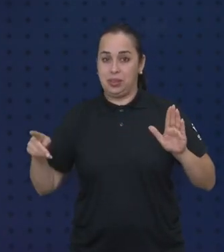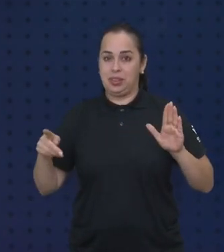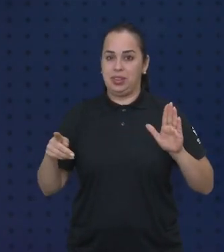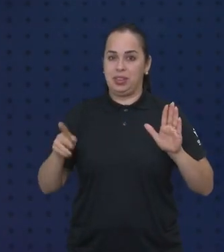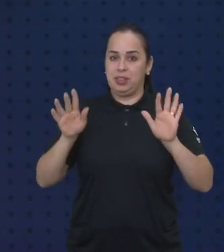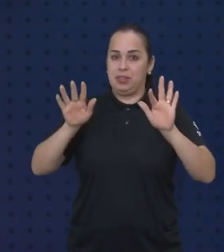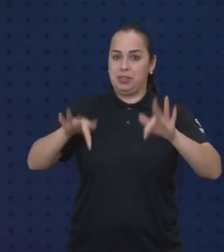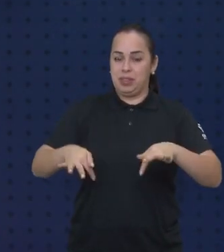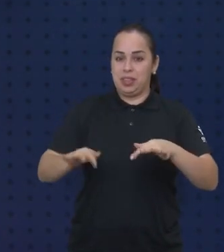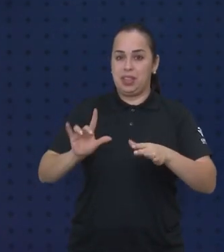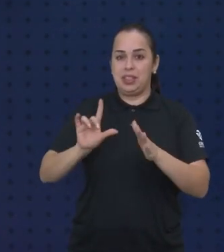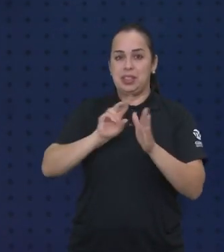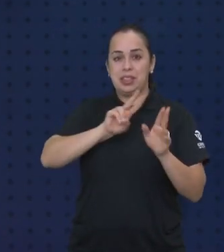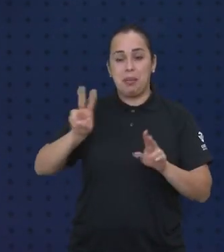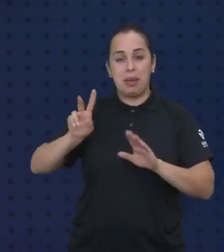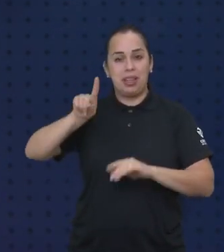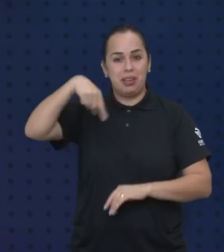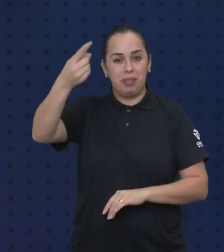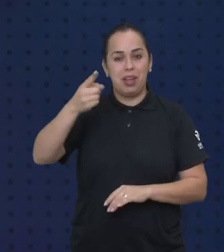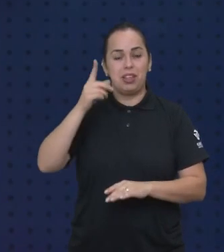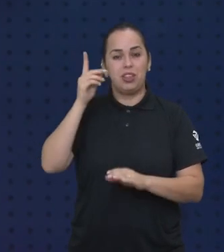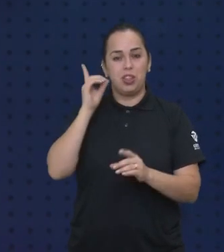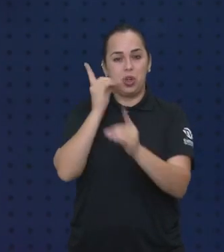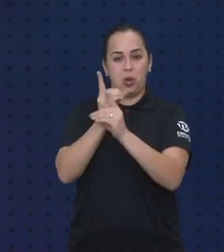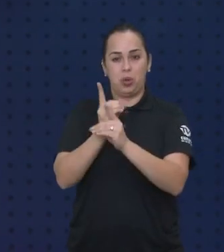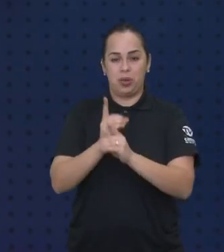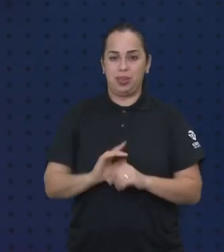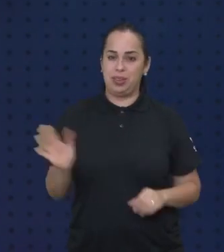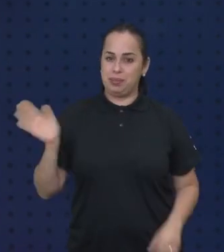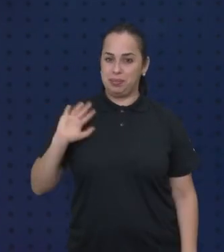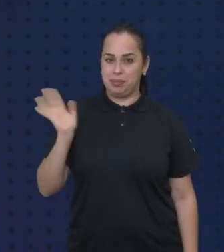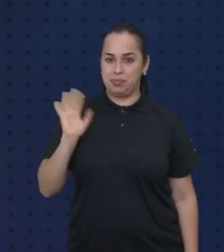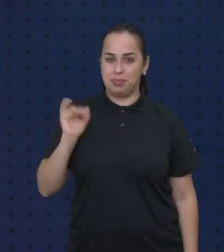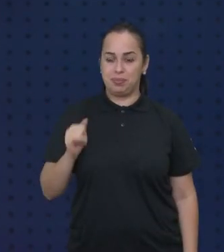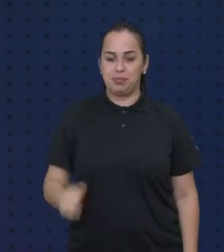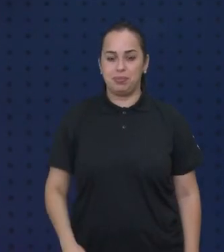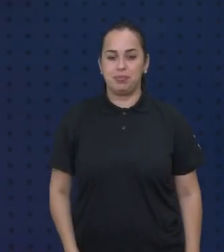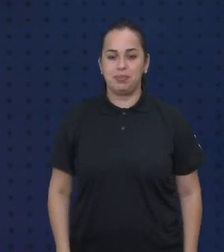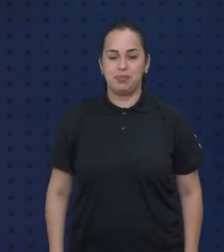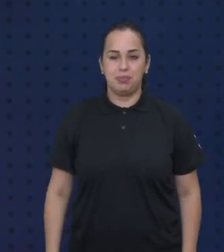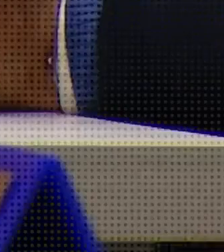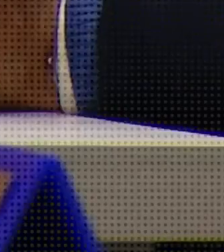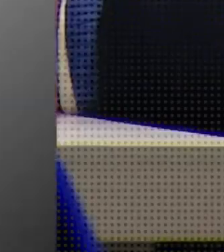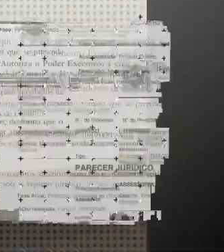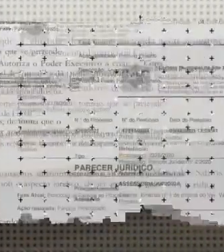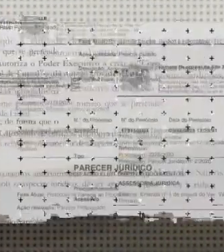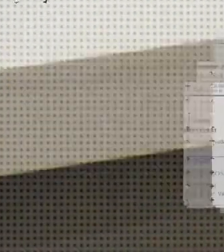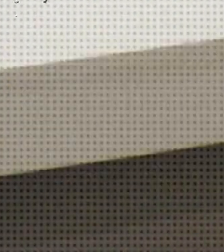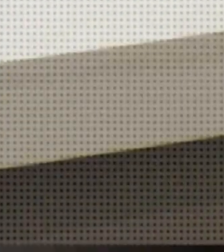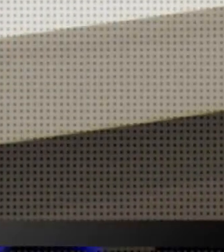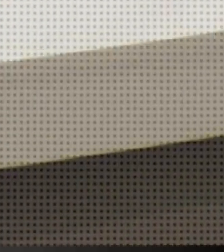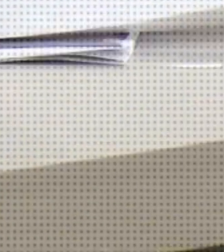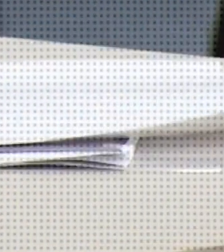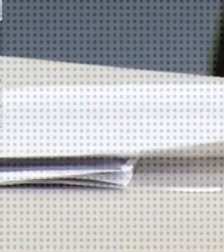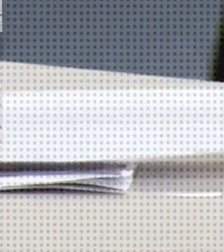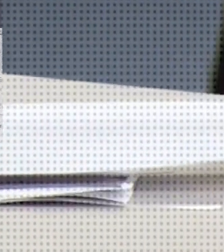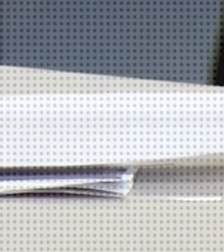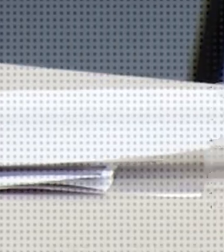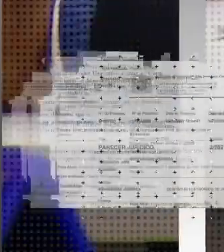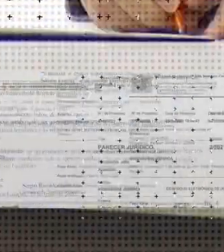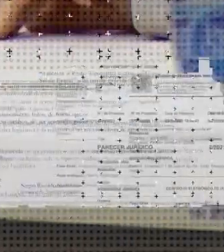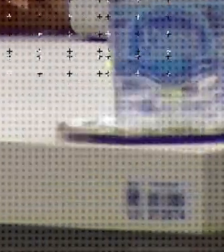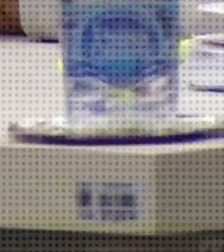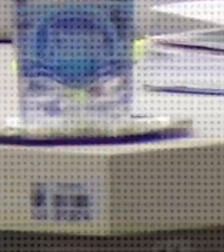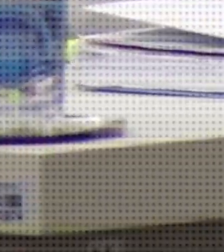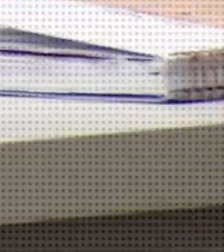tramitando fica por aqui a gente se encontra na semana que vem com mais projetos de lei dos vereadores até lá pa E aí